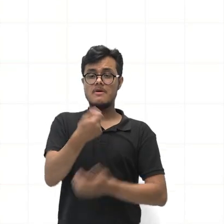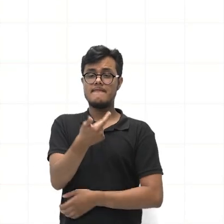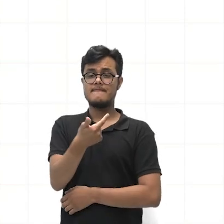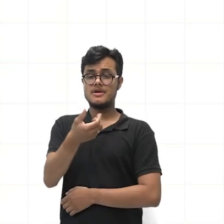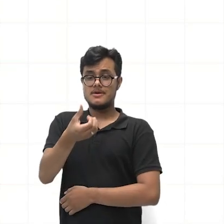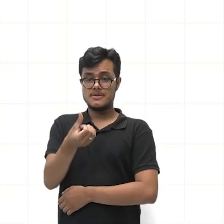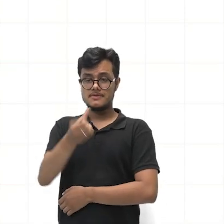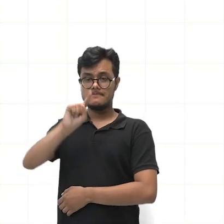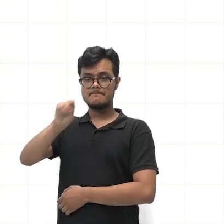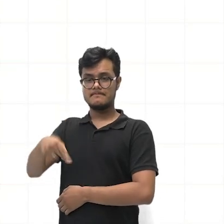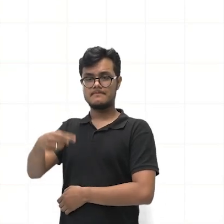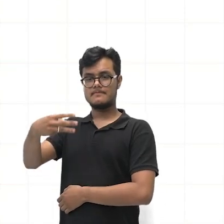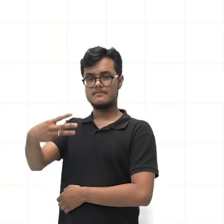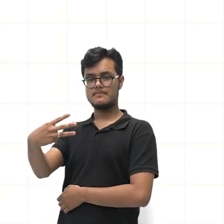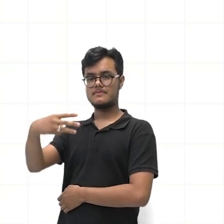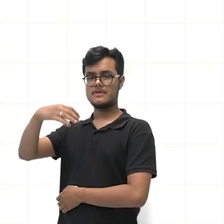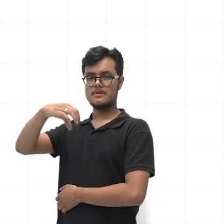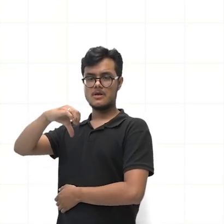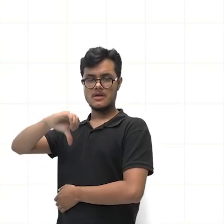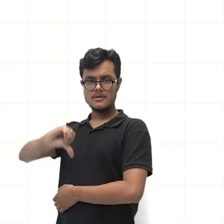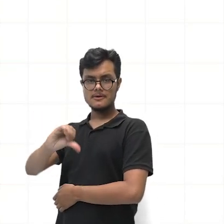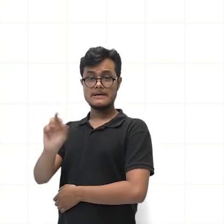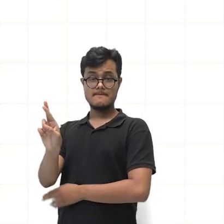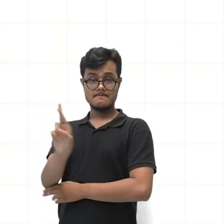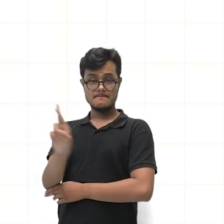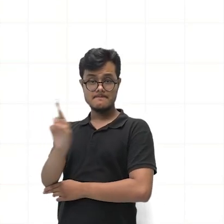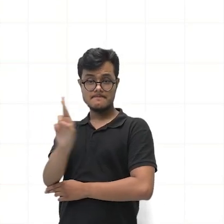quê? Gastou R$